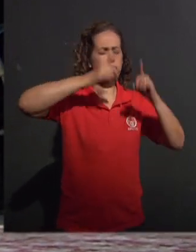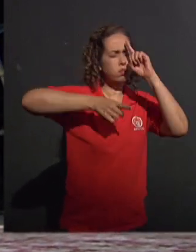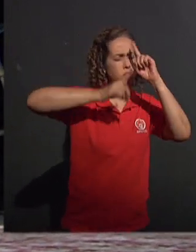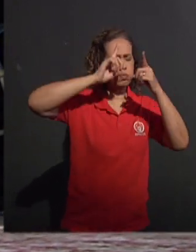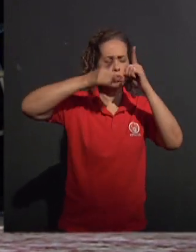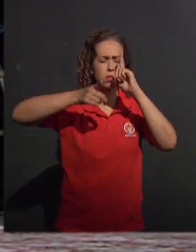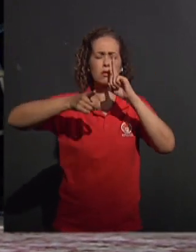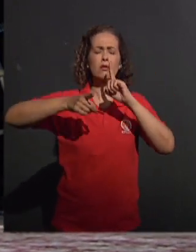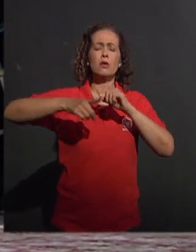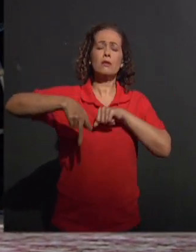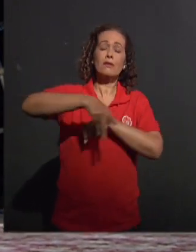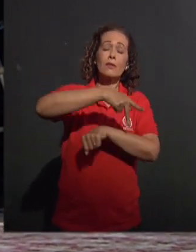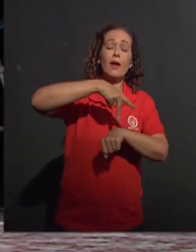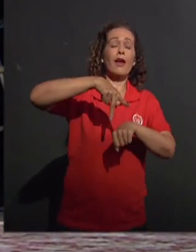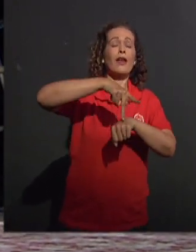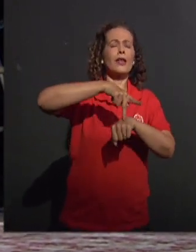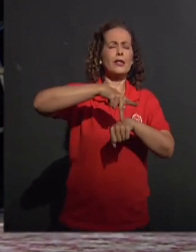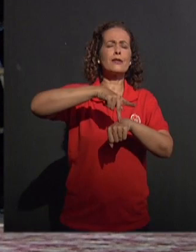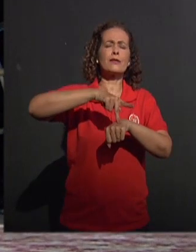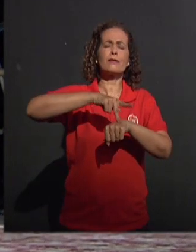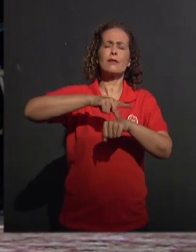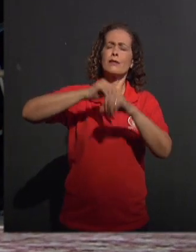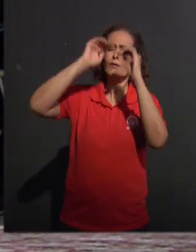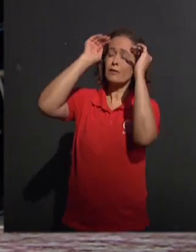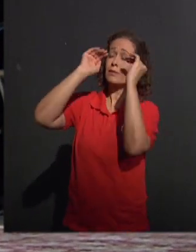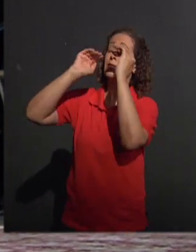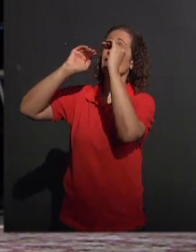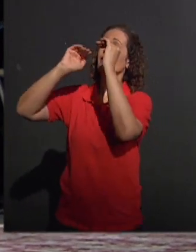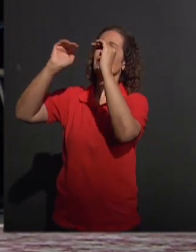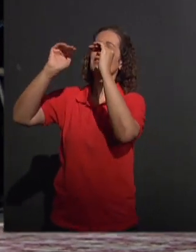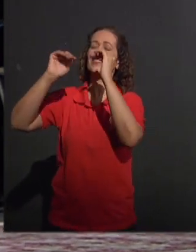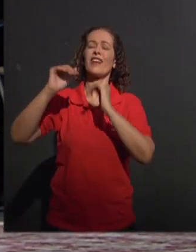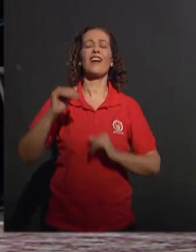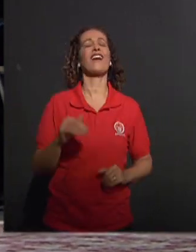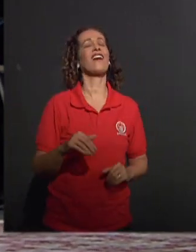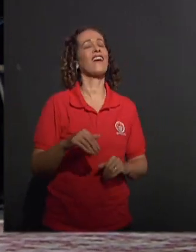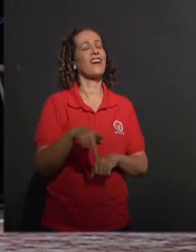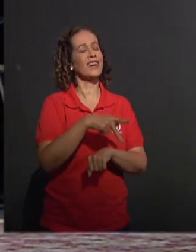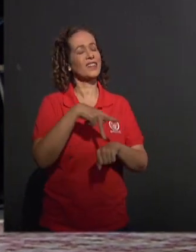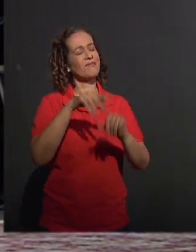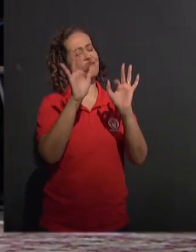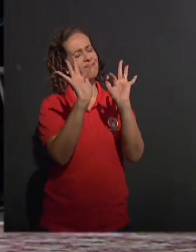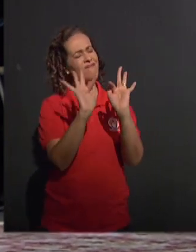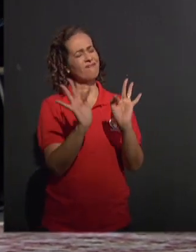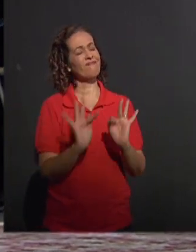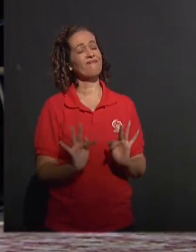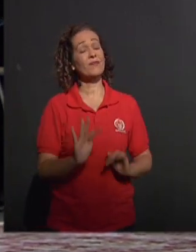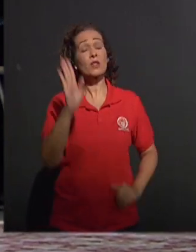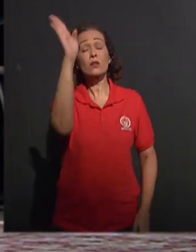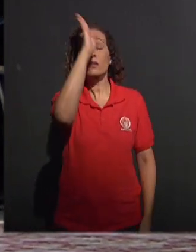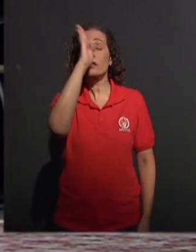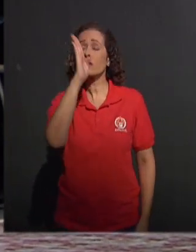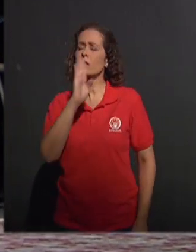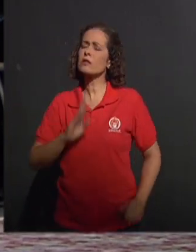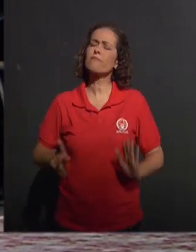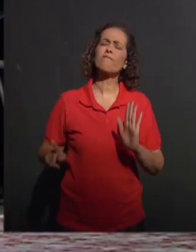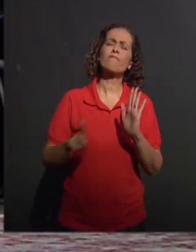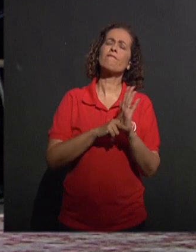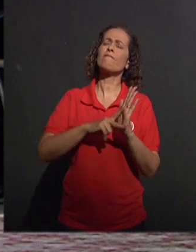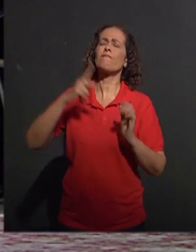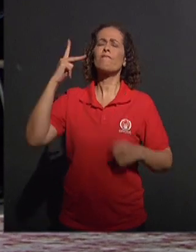Sabemos e temos declarado, Senhor, o Brasil é do Senhor.